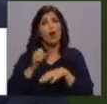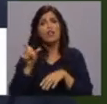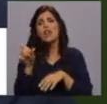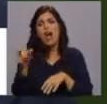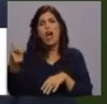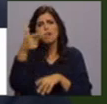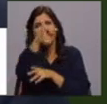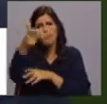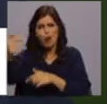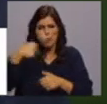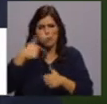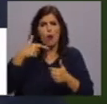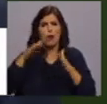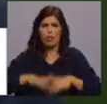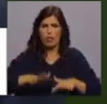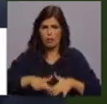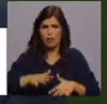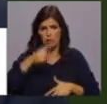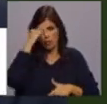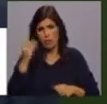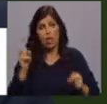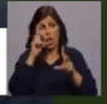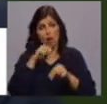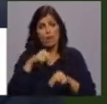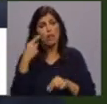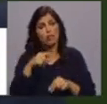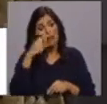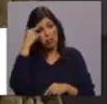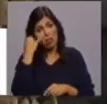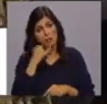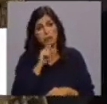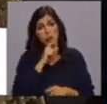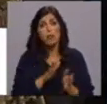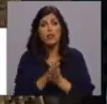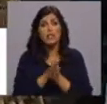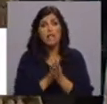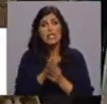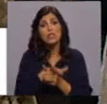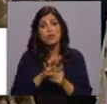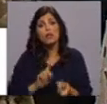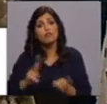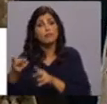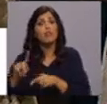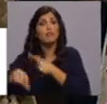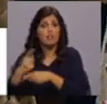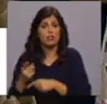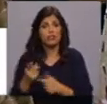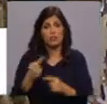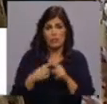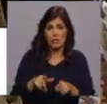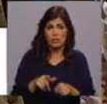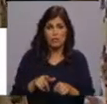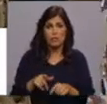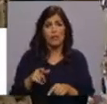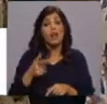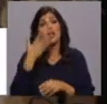impacto é realmente inovadora e temos soluções que realmente podem ser escaladas para outras situações. Até ser referência lá fora, pela resistência ao calor